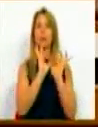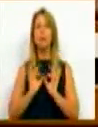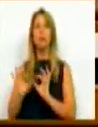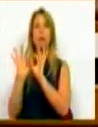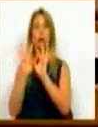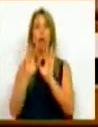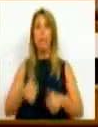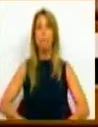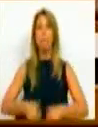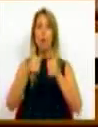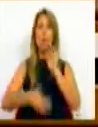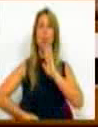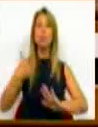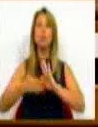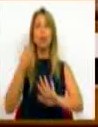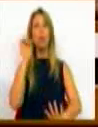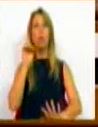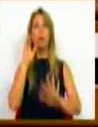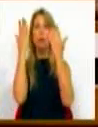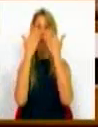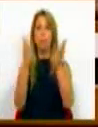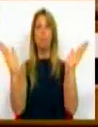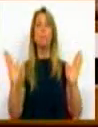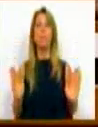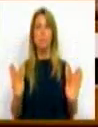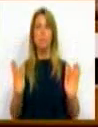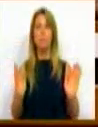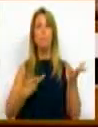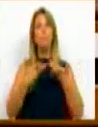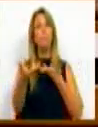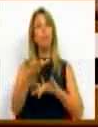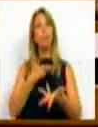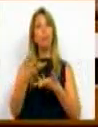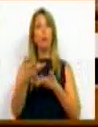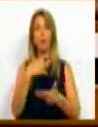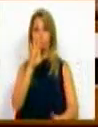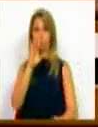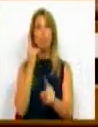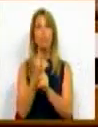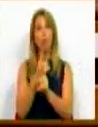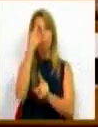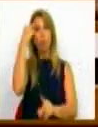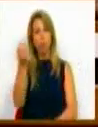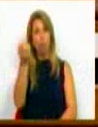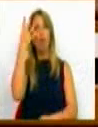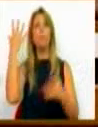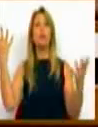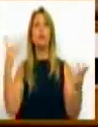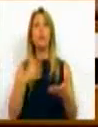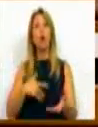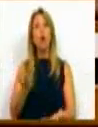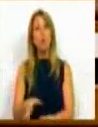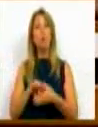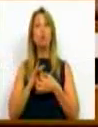melhoria urgente da qualidade da democracia e de uma relação simultaneamente compreensiva,